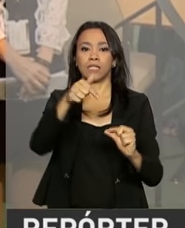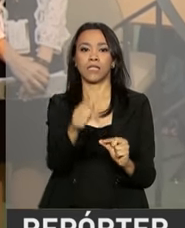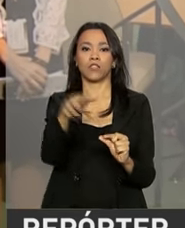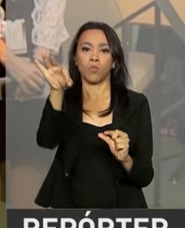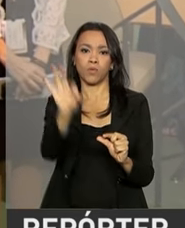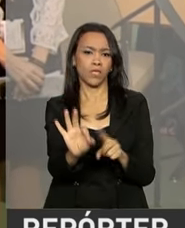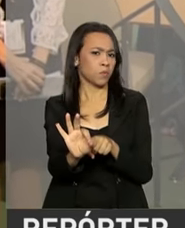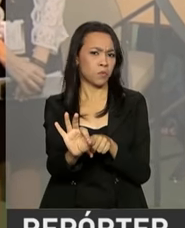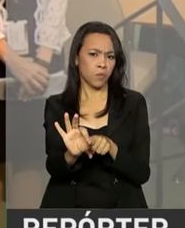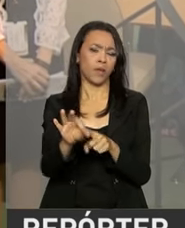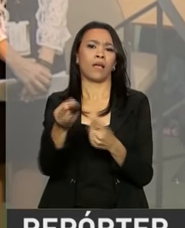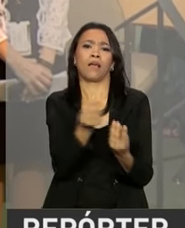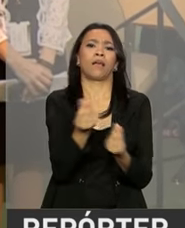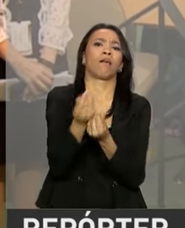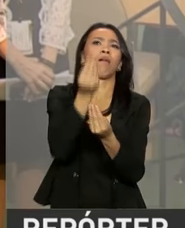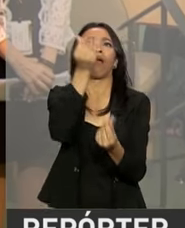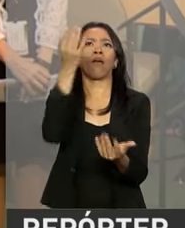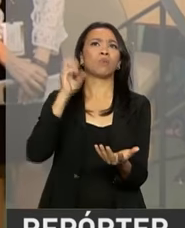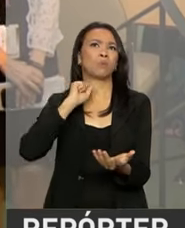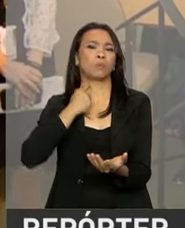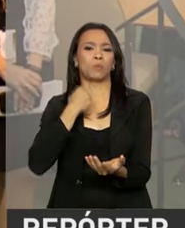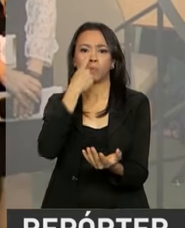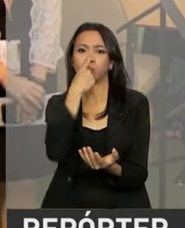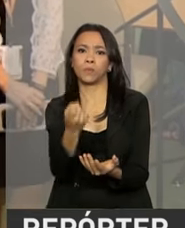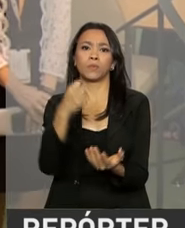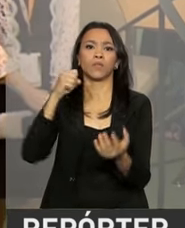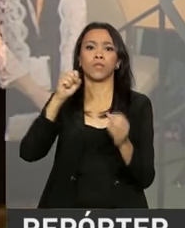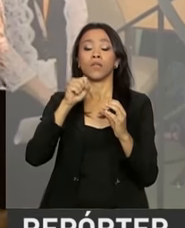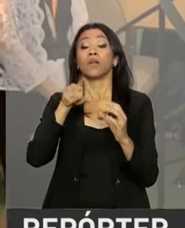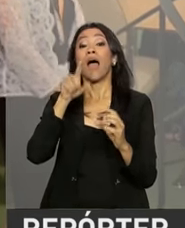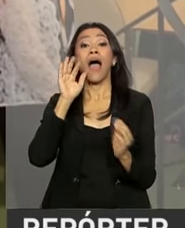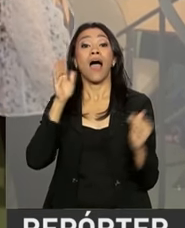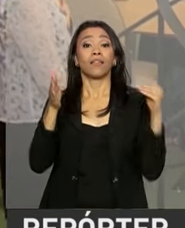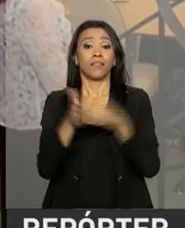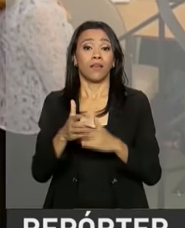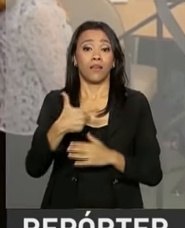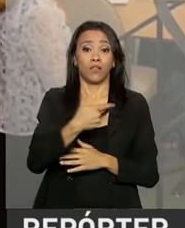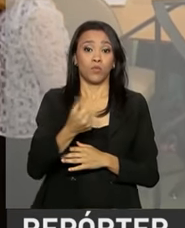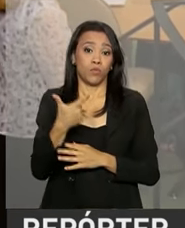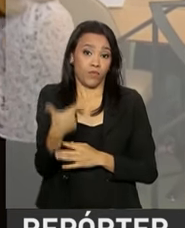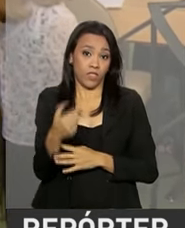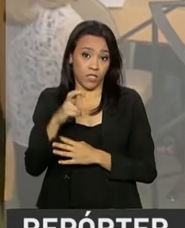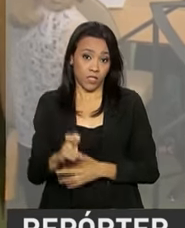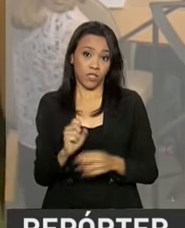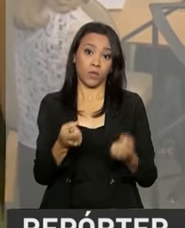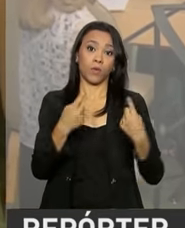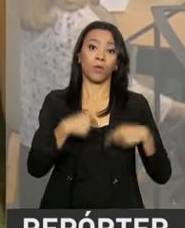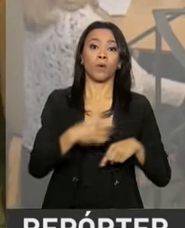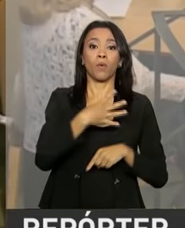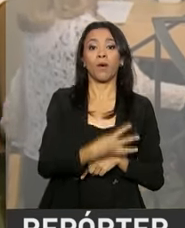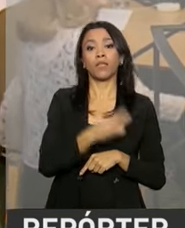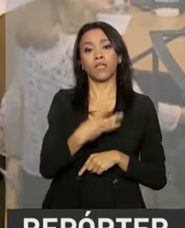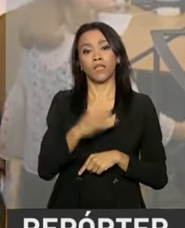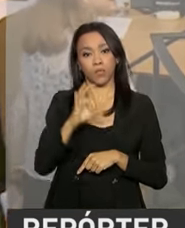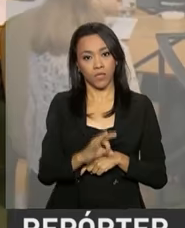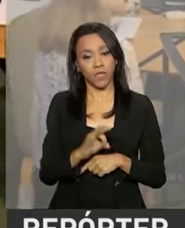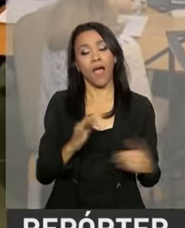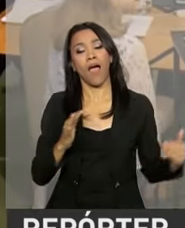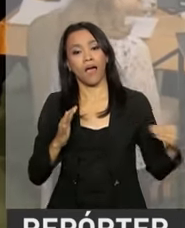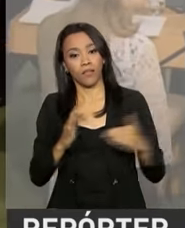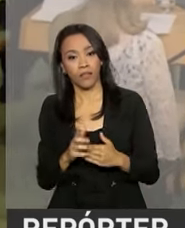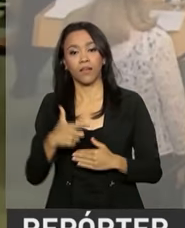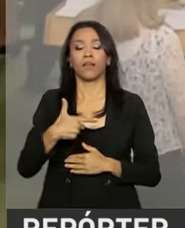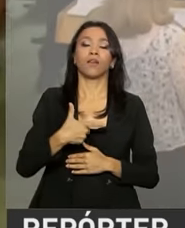37% as emissões de gases poluentes na atmosfera até 2025 e em 43% até